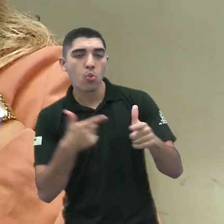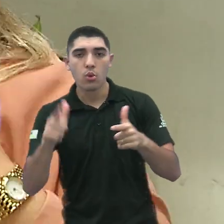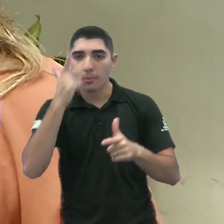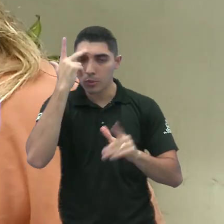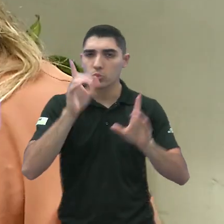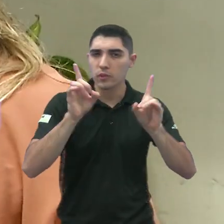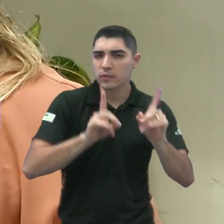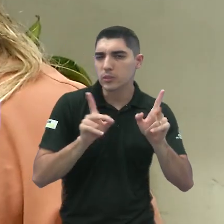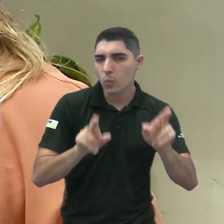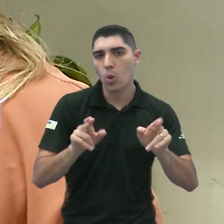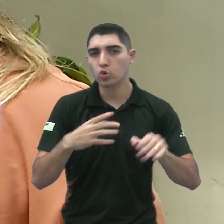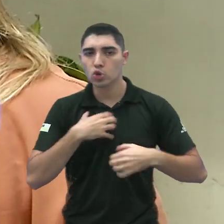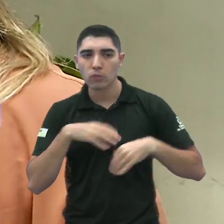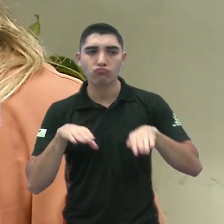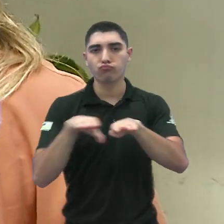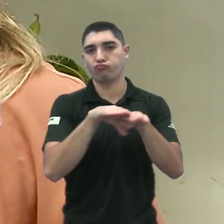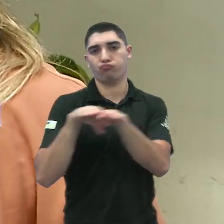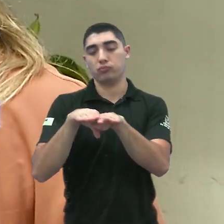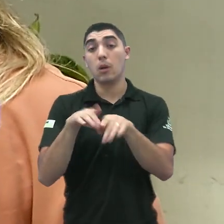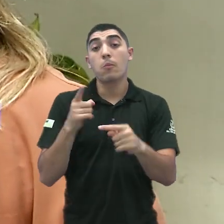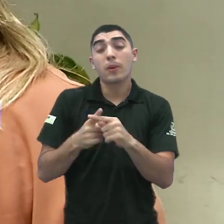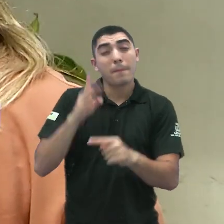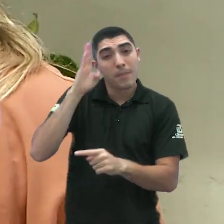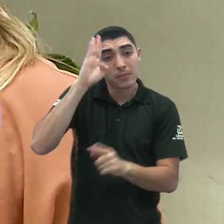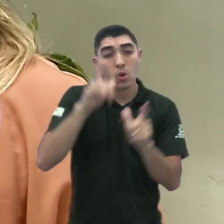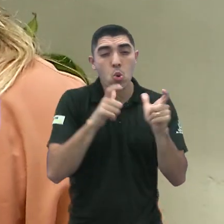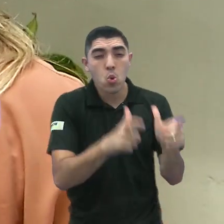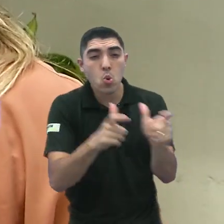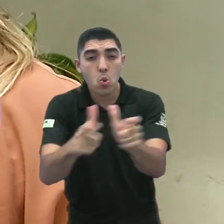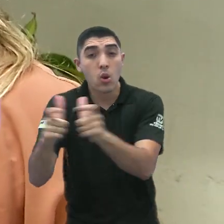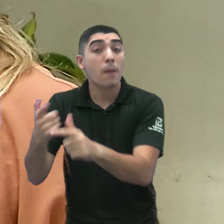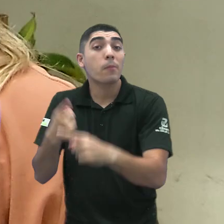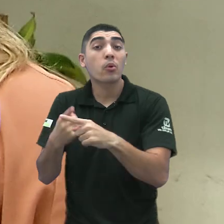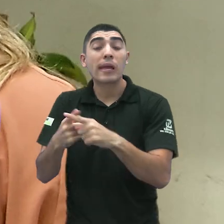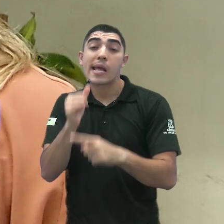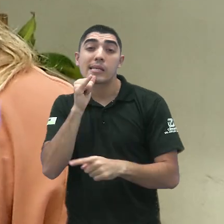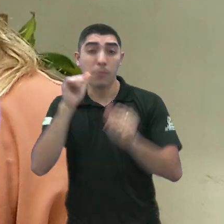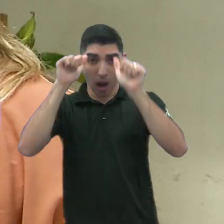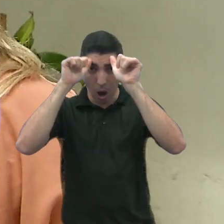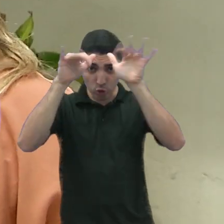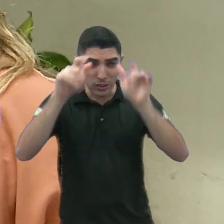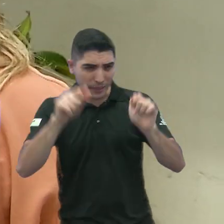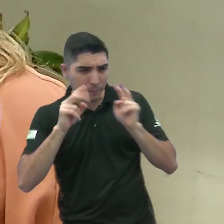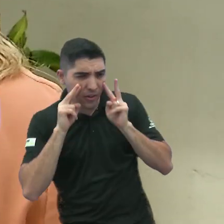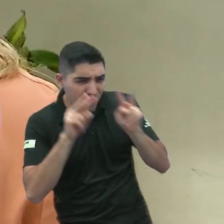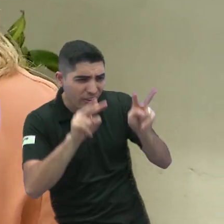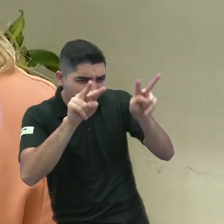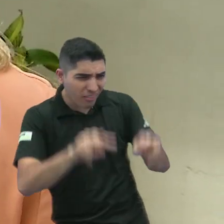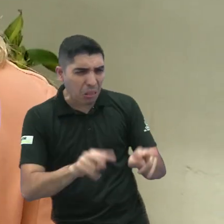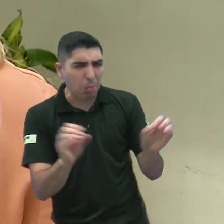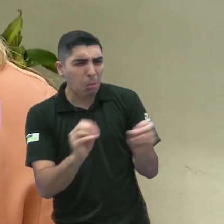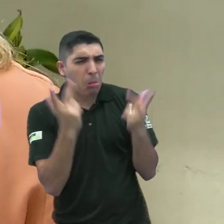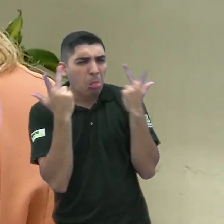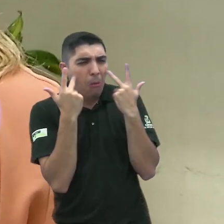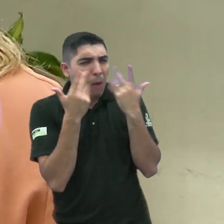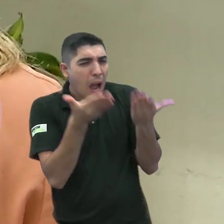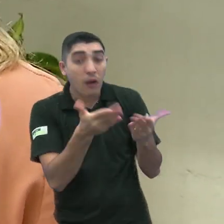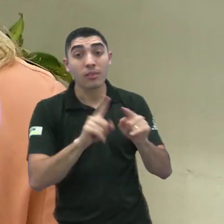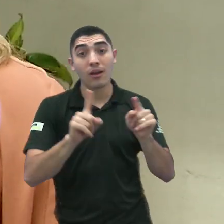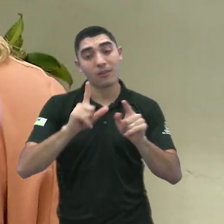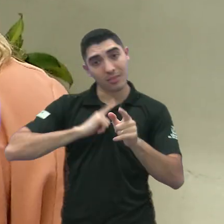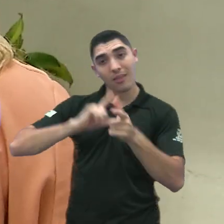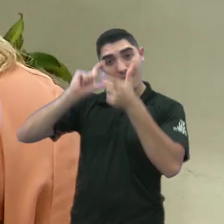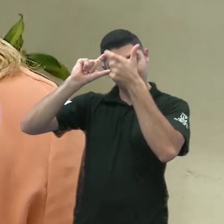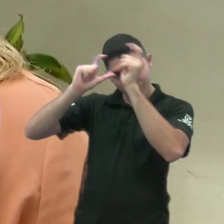trabalhando nos principais locais por não ser uma deficiência aparente. Então, essa carteirinha ela vem ilustrando aí esse direito e